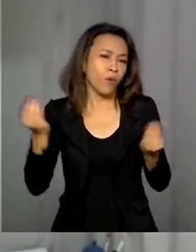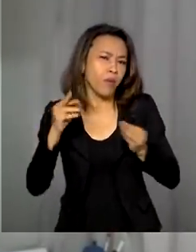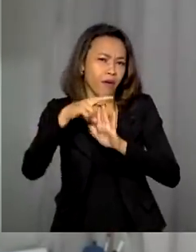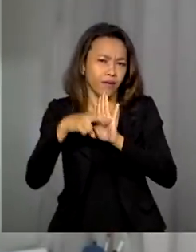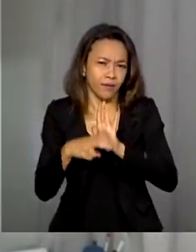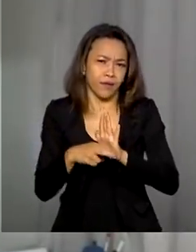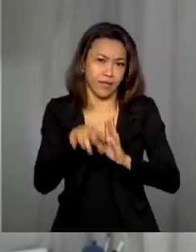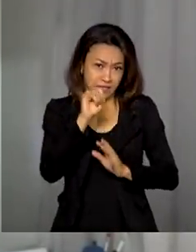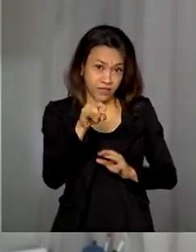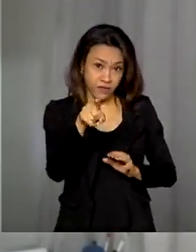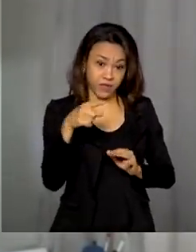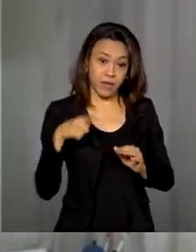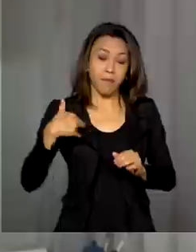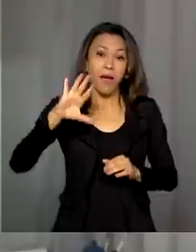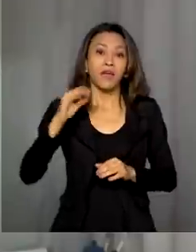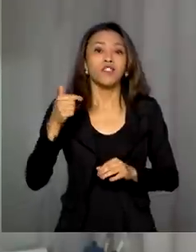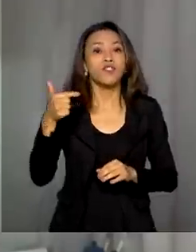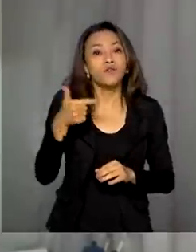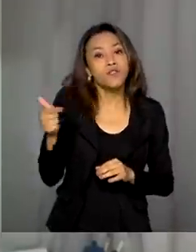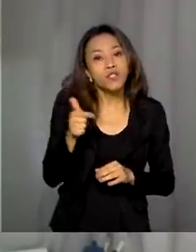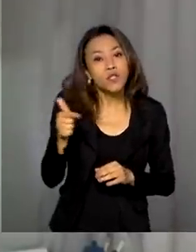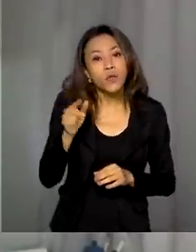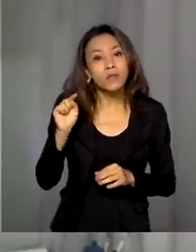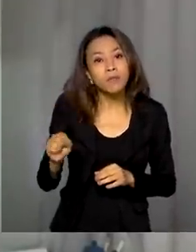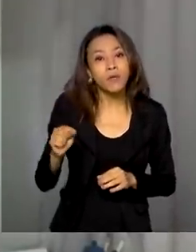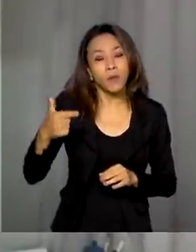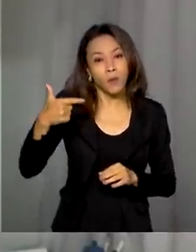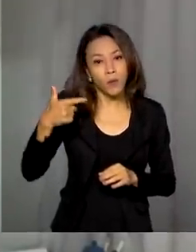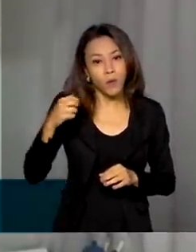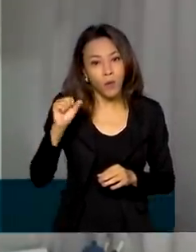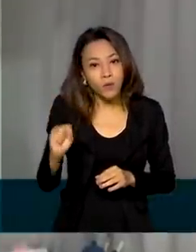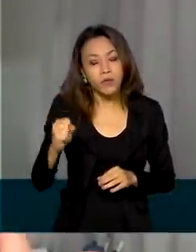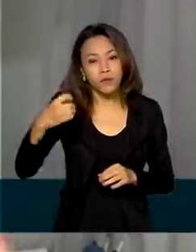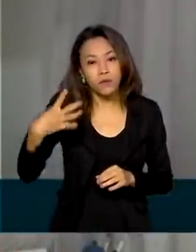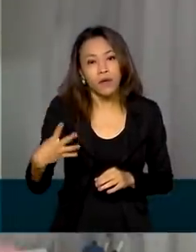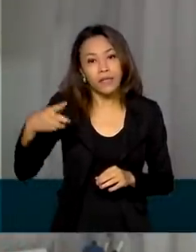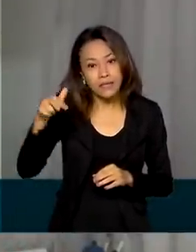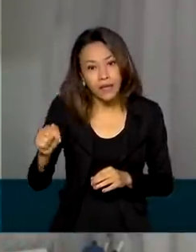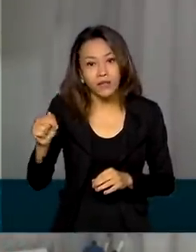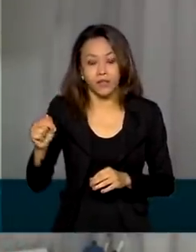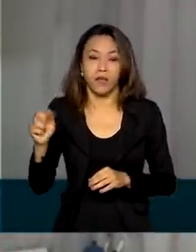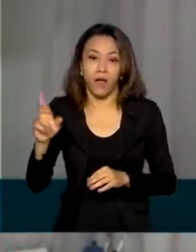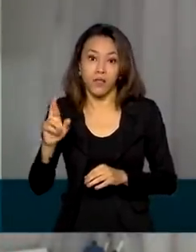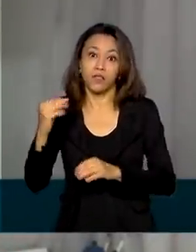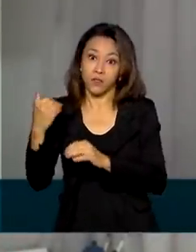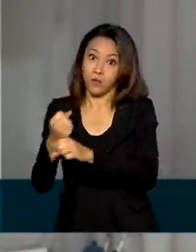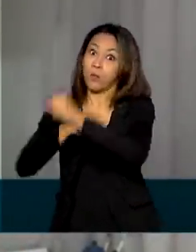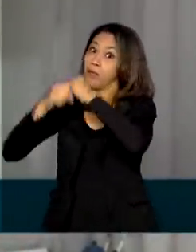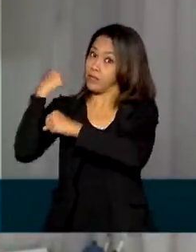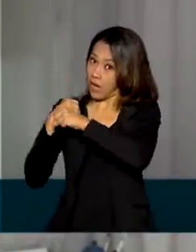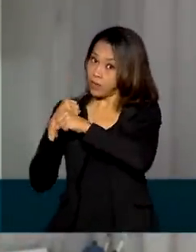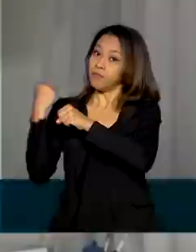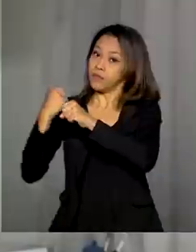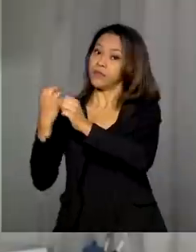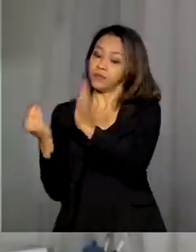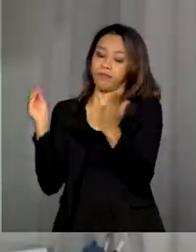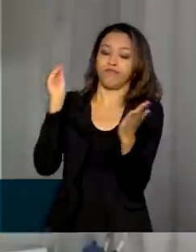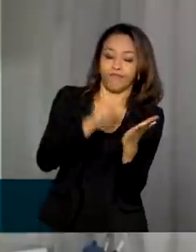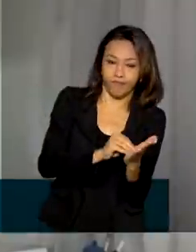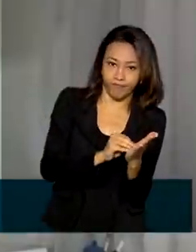a seguinte se você ganhou mais que 22 mil e oitocentos e quarenta e sete ais no ano passado precisa fazer a declaração